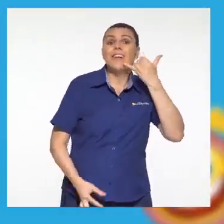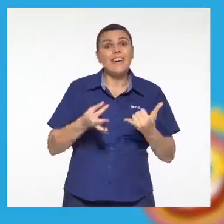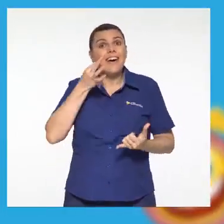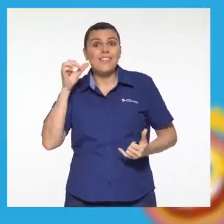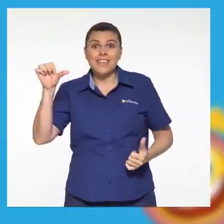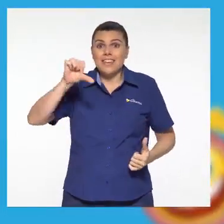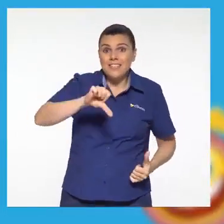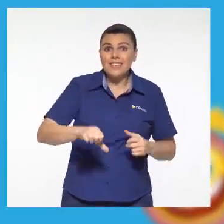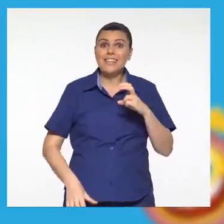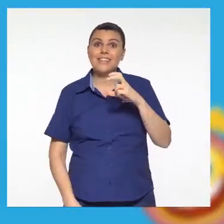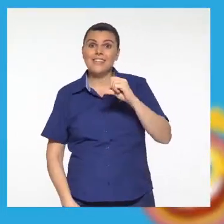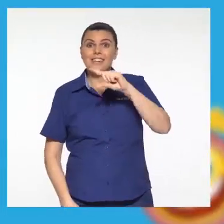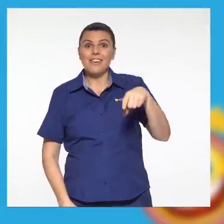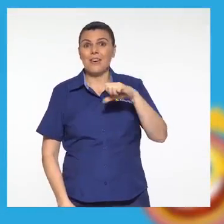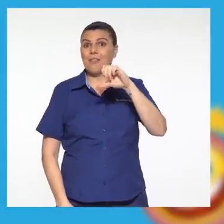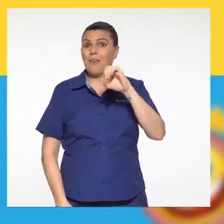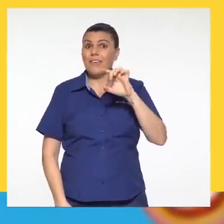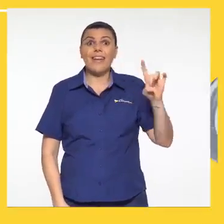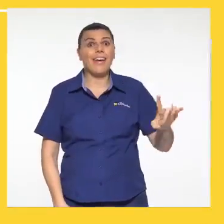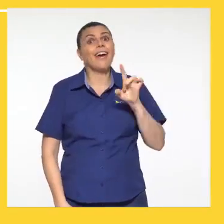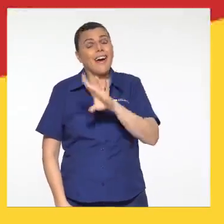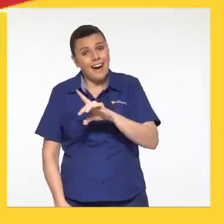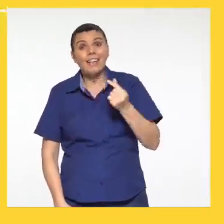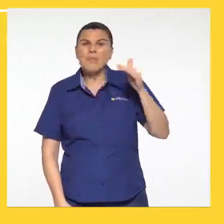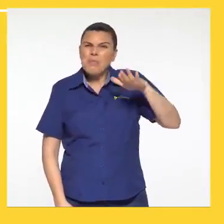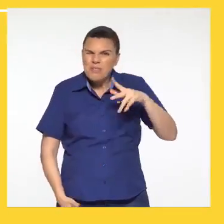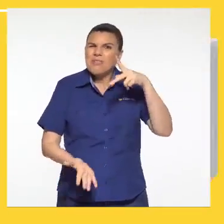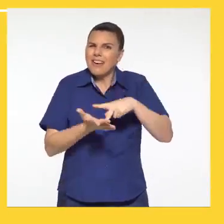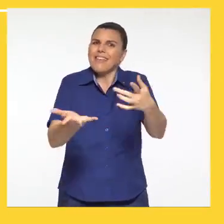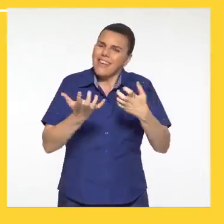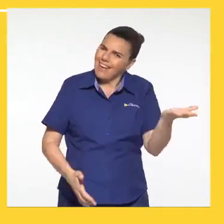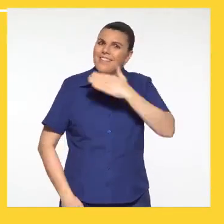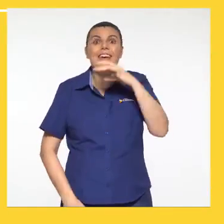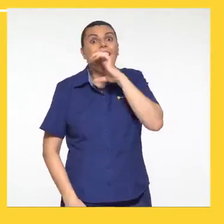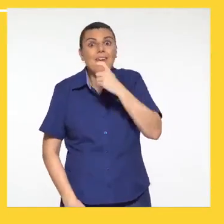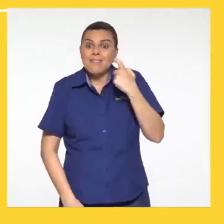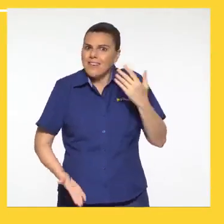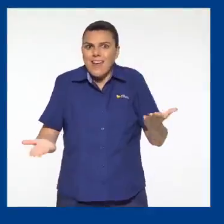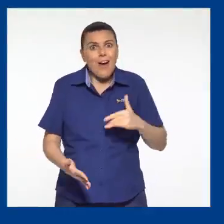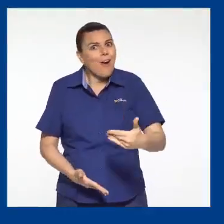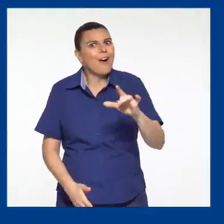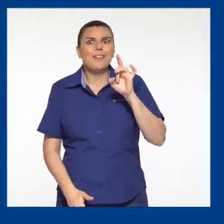por R$59,90 cada! É promoção de verdade que você quer! Então corre pra Colombo! É